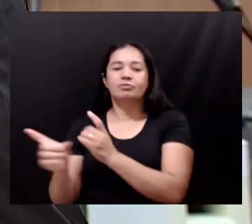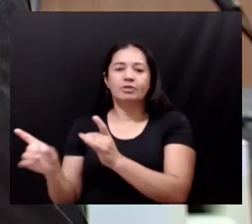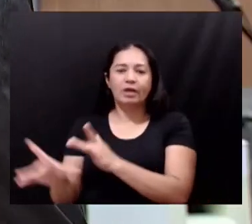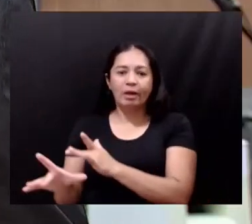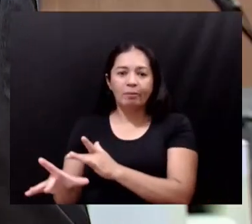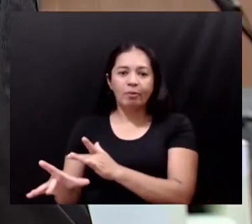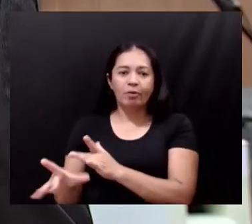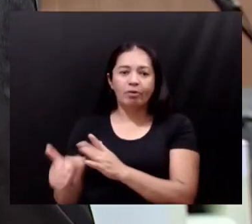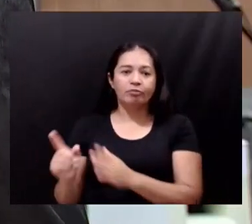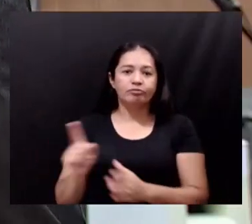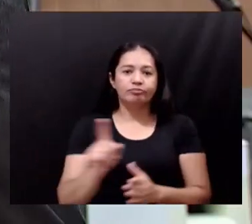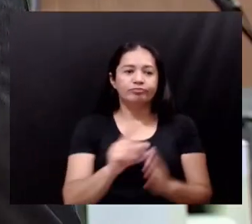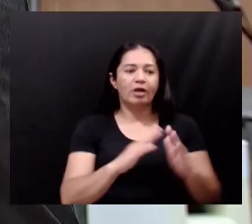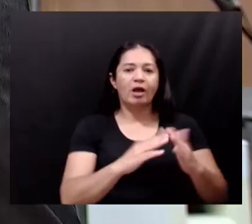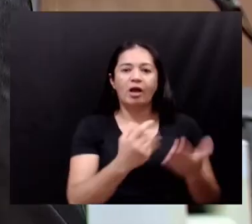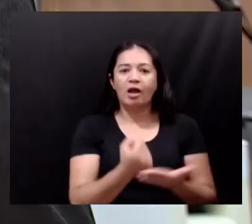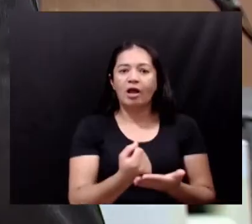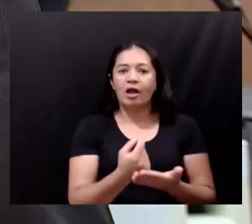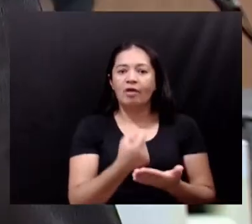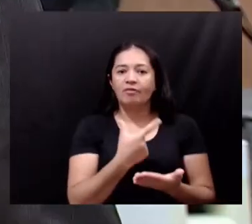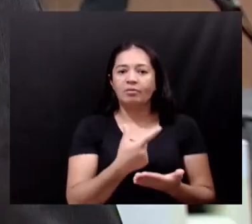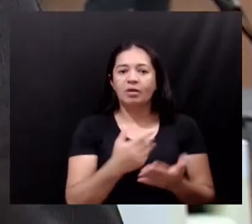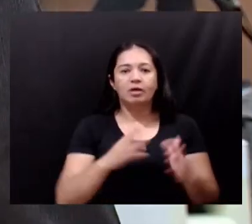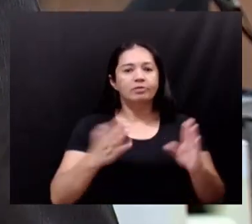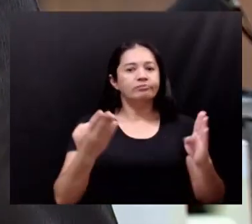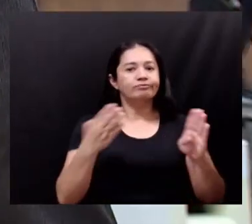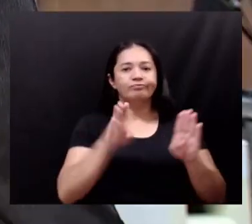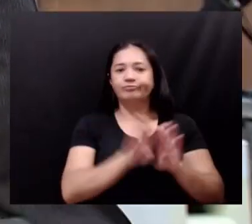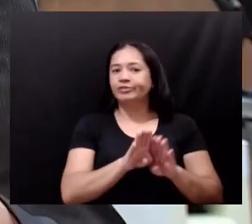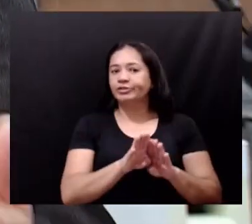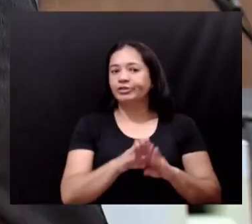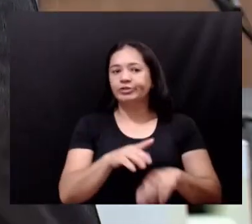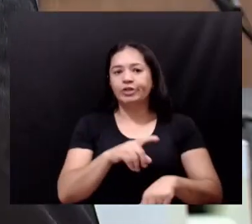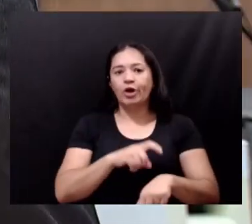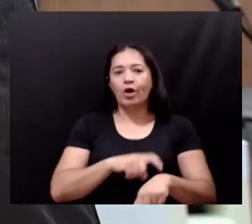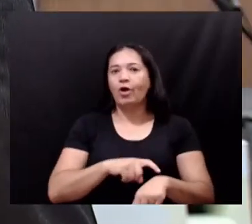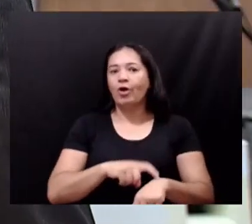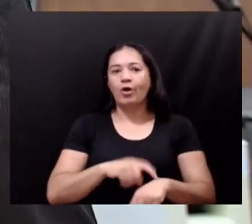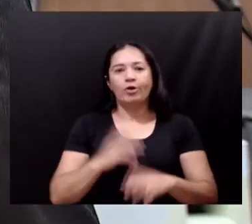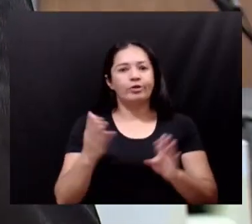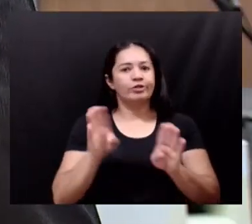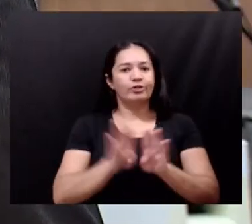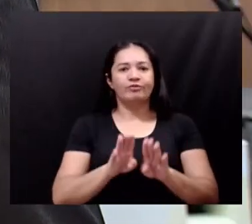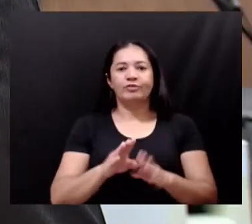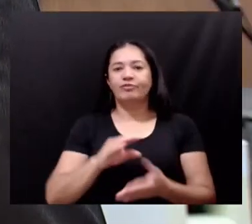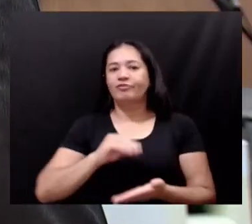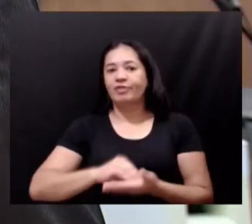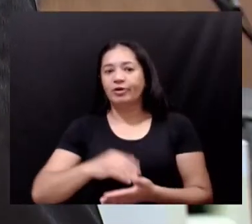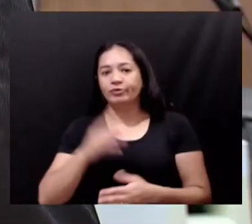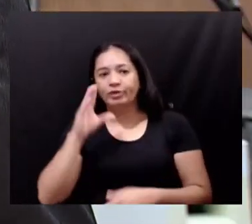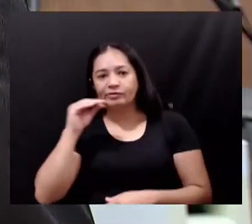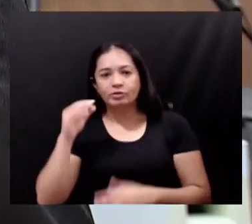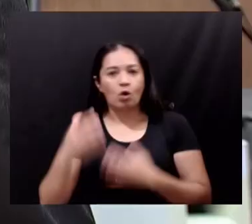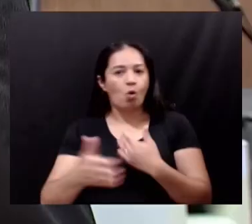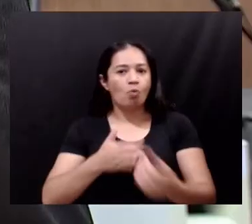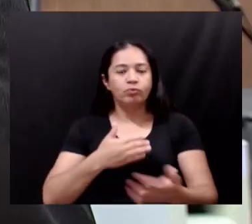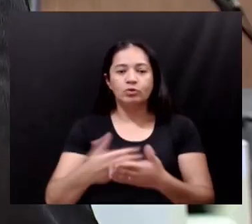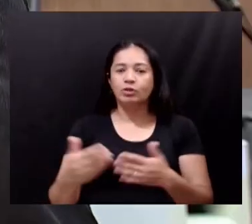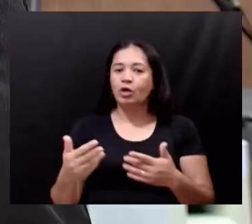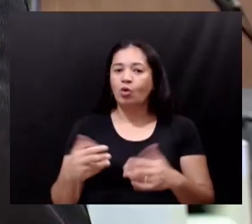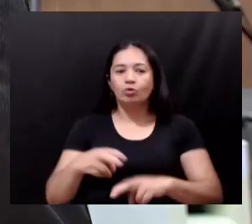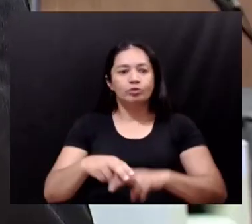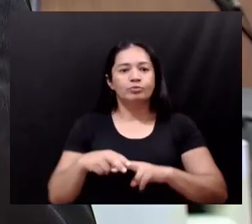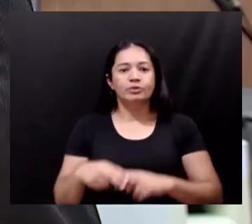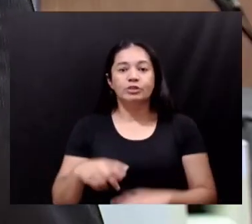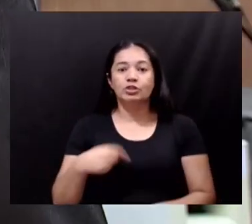está fechada por algum motivo, seja falta de funcionário, seja algum outro motivo. E o que a gente quer é garantir que essas farmácias